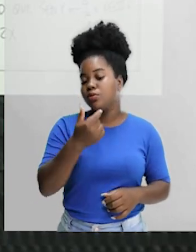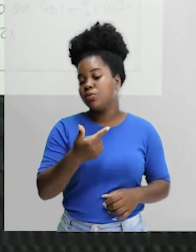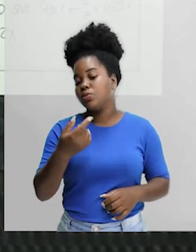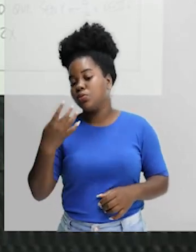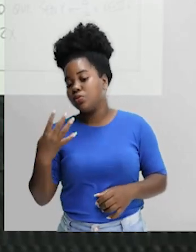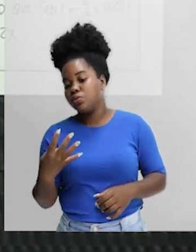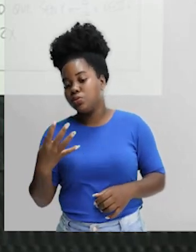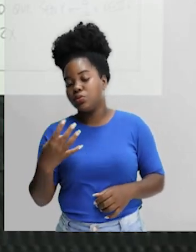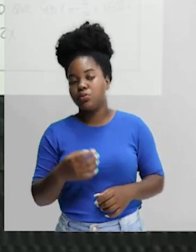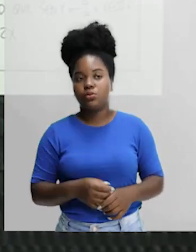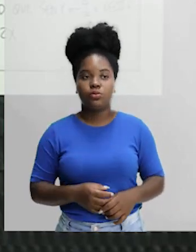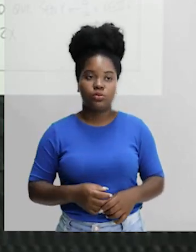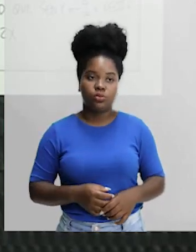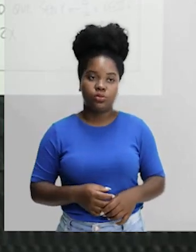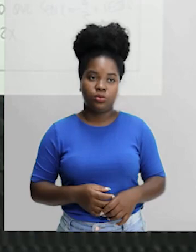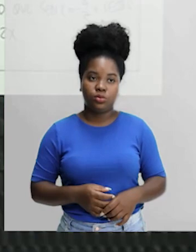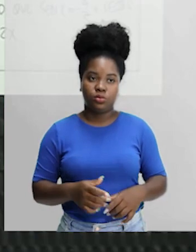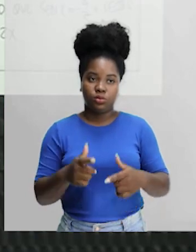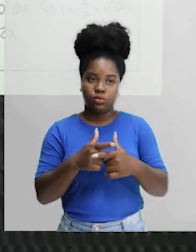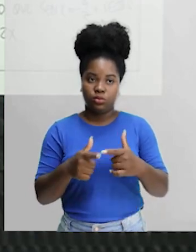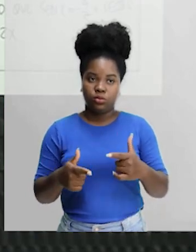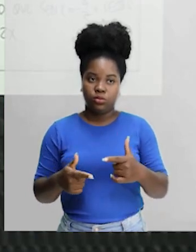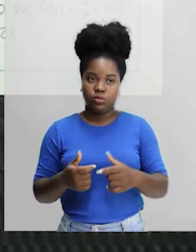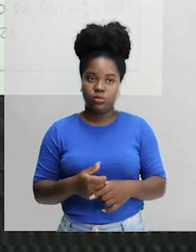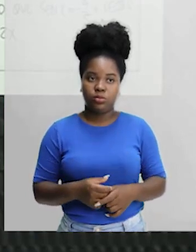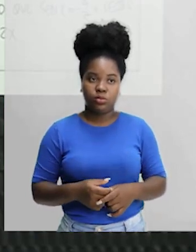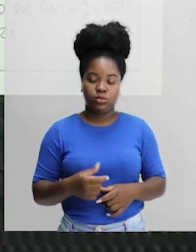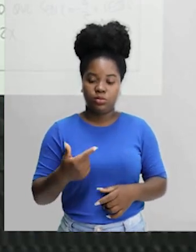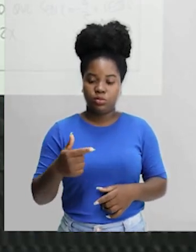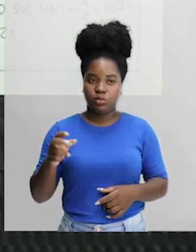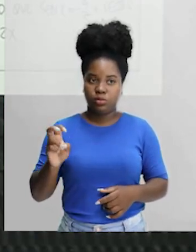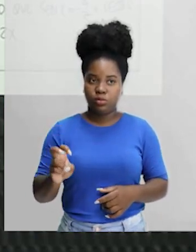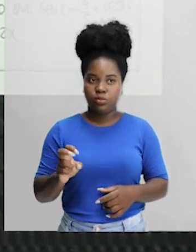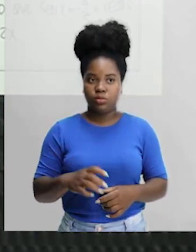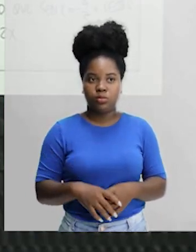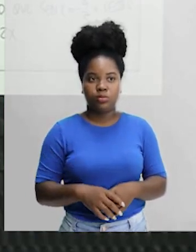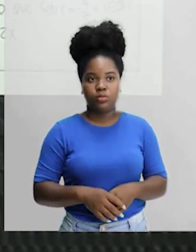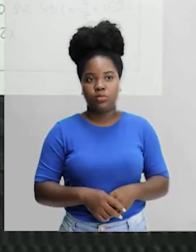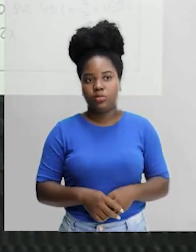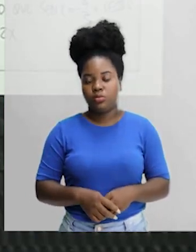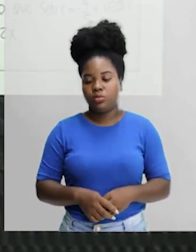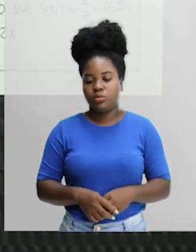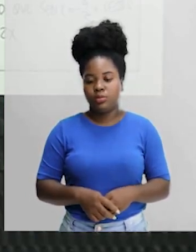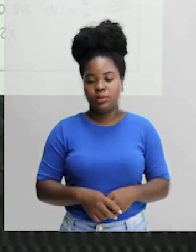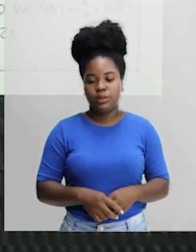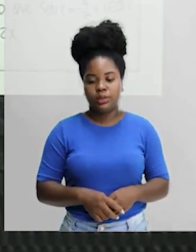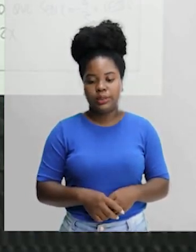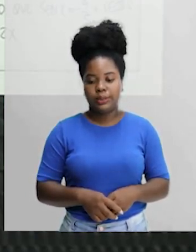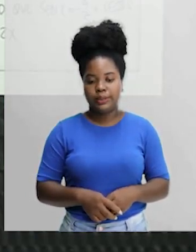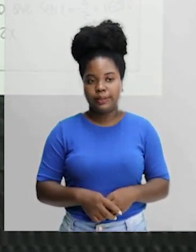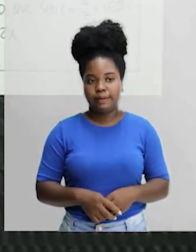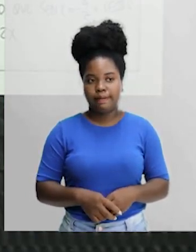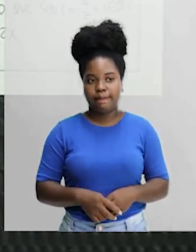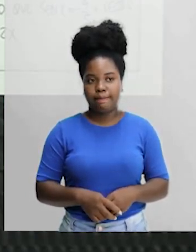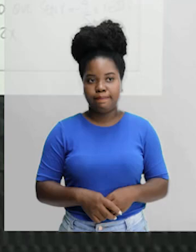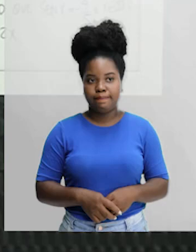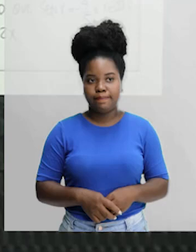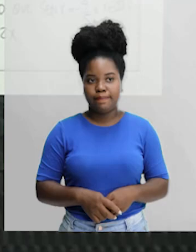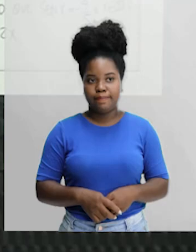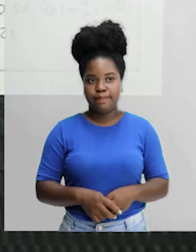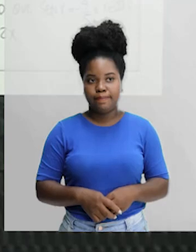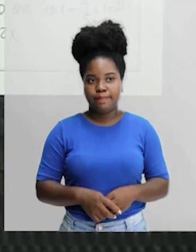né? 24 sobre 25. Certo? Aliás,